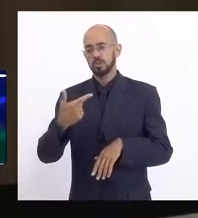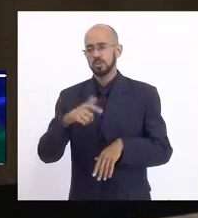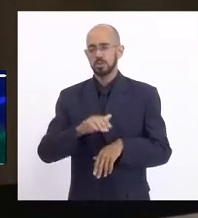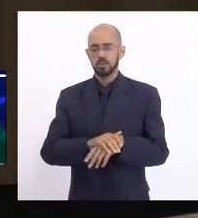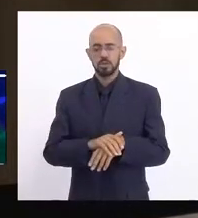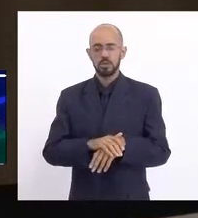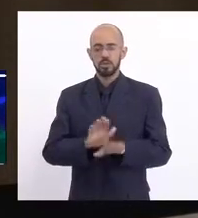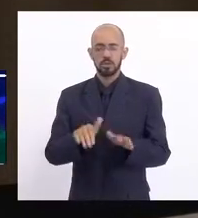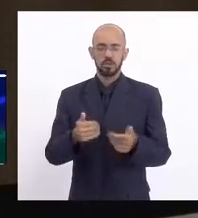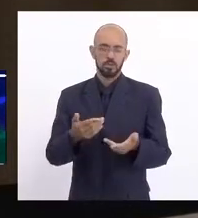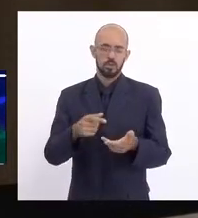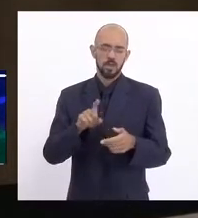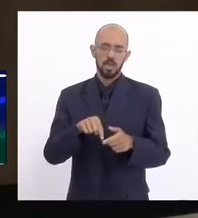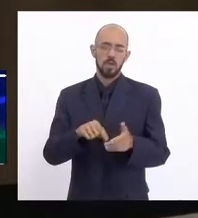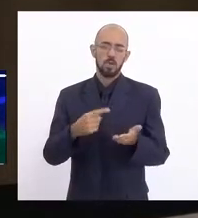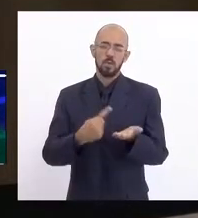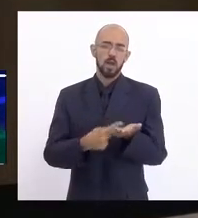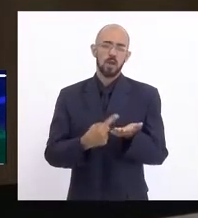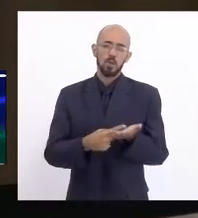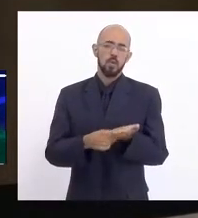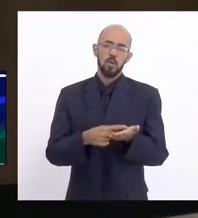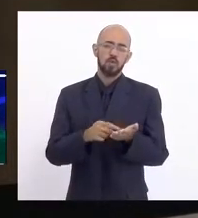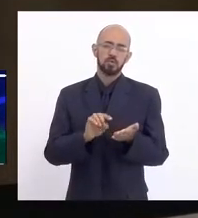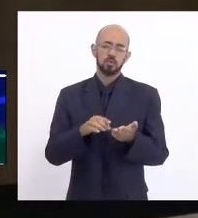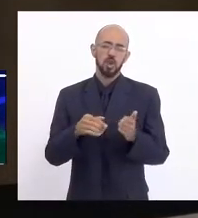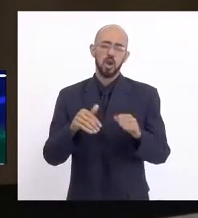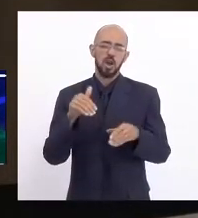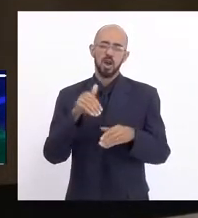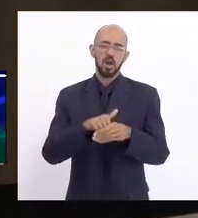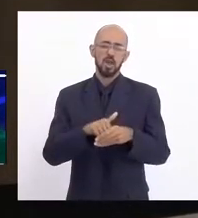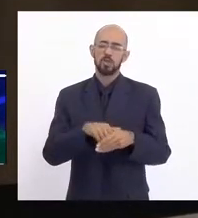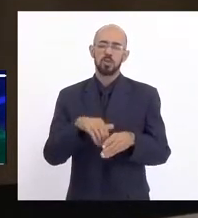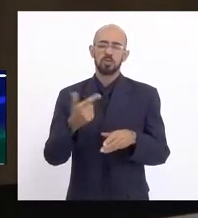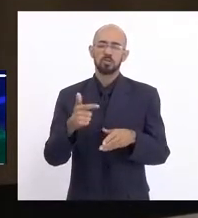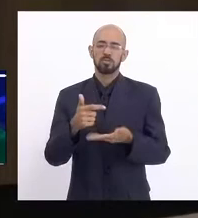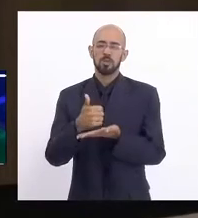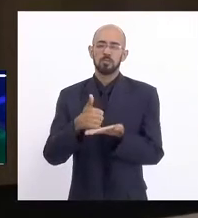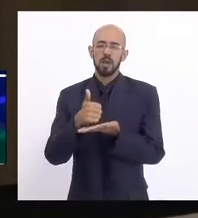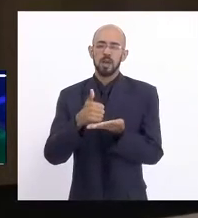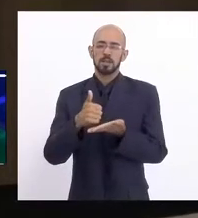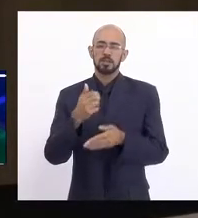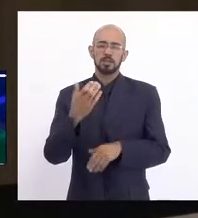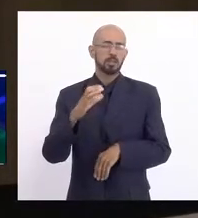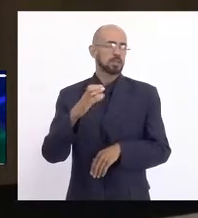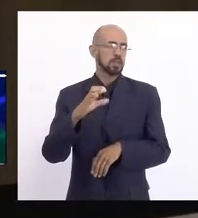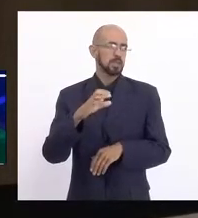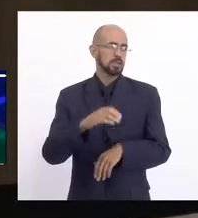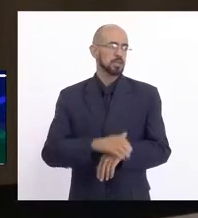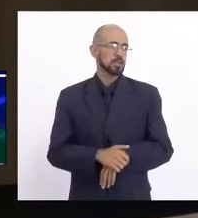puramente eleitoral, sem nenhuma base científica. Até porque,